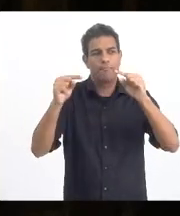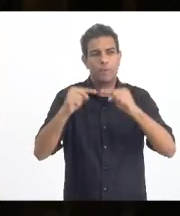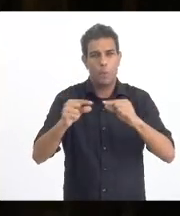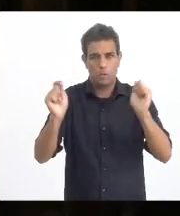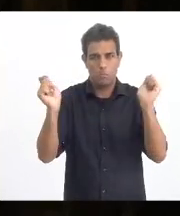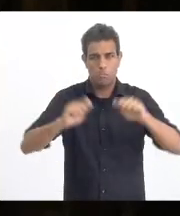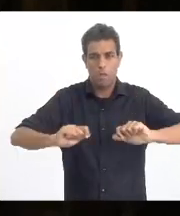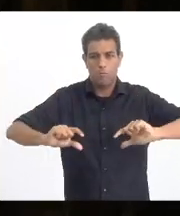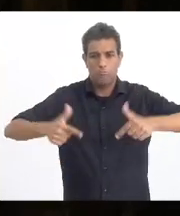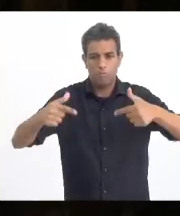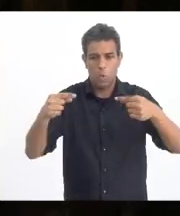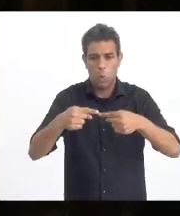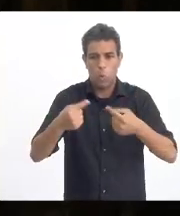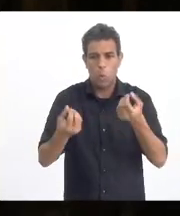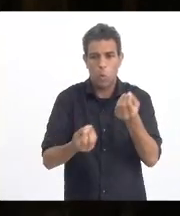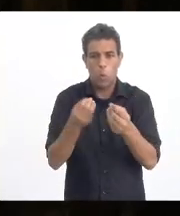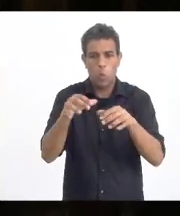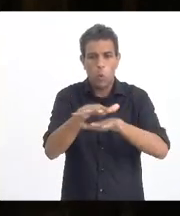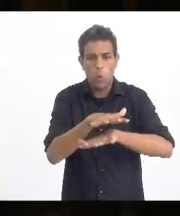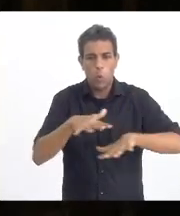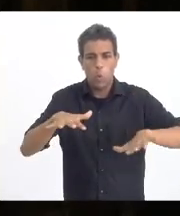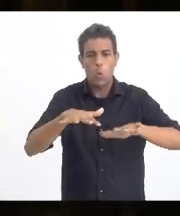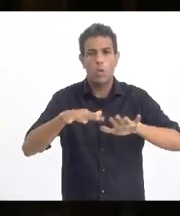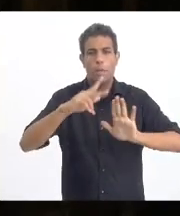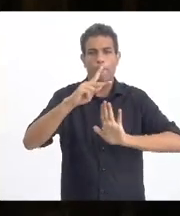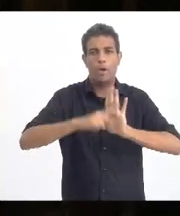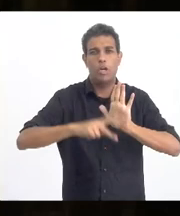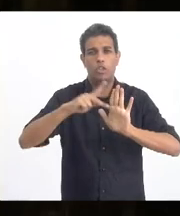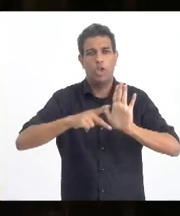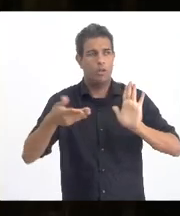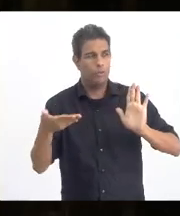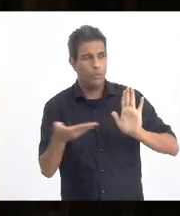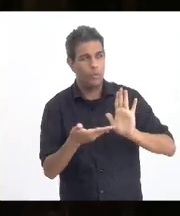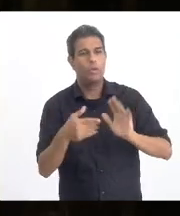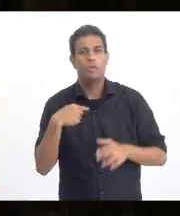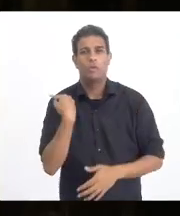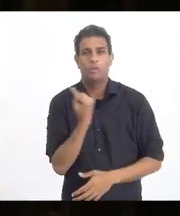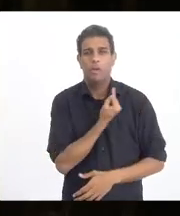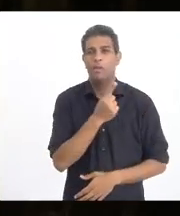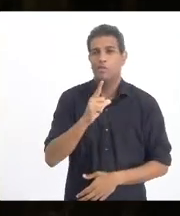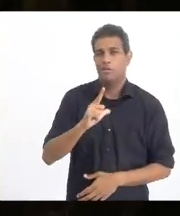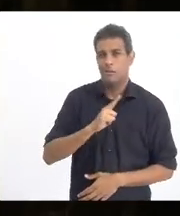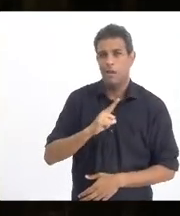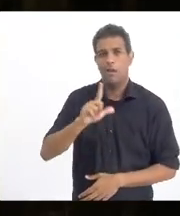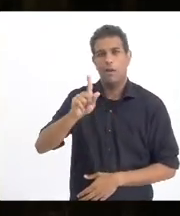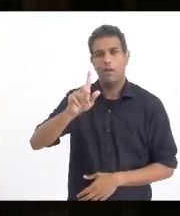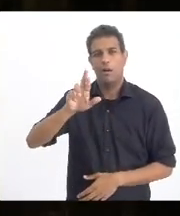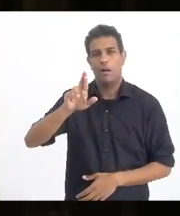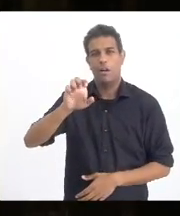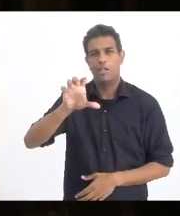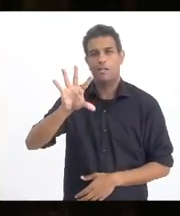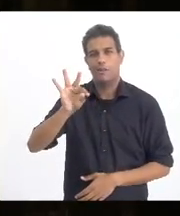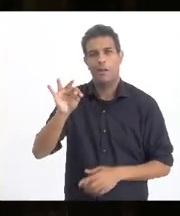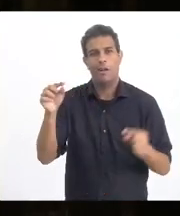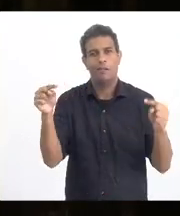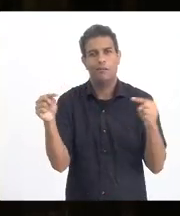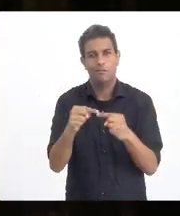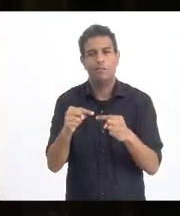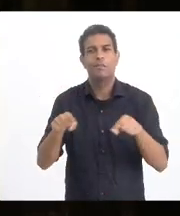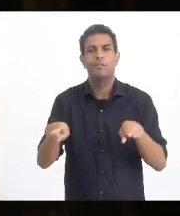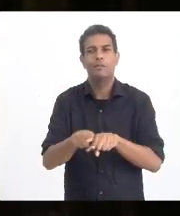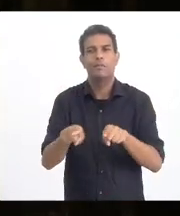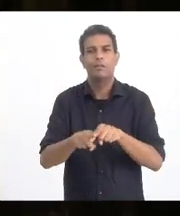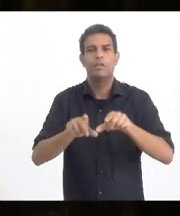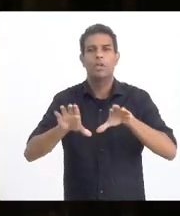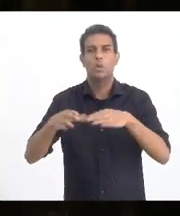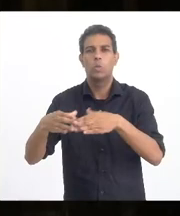ser imputada por não ter mandado o projeto. Nós tínhamos a versão com a Gretchen integral, nós tínhamos a versão com